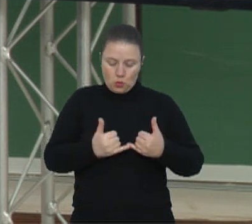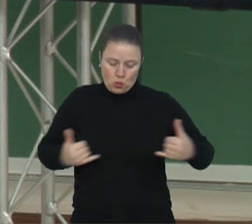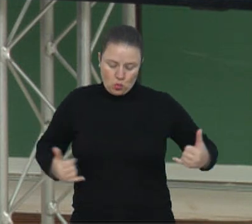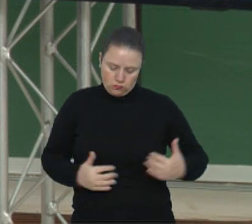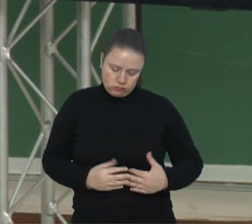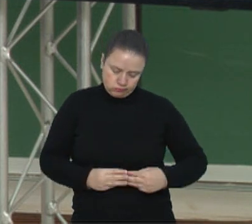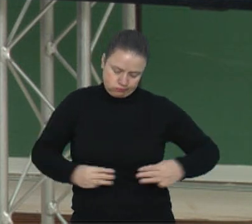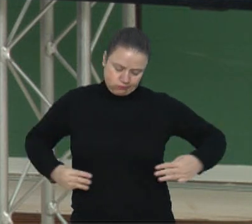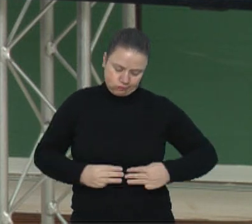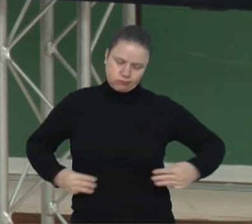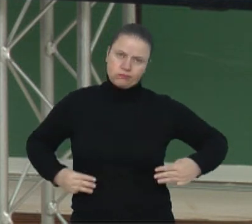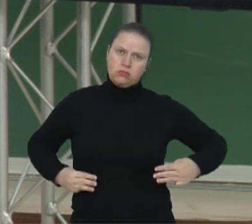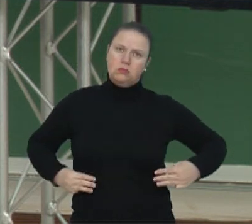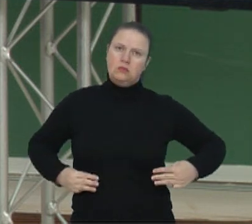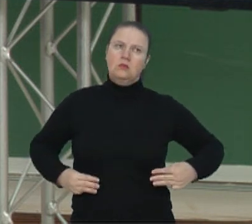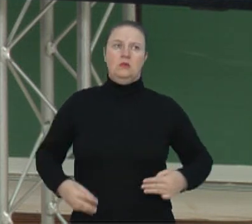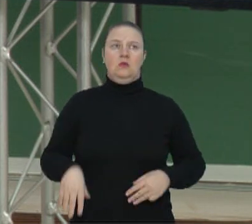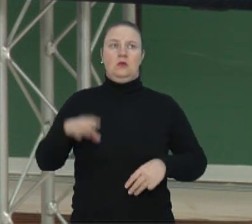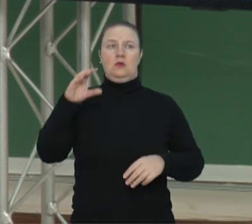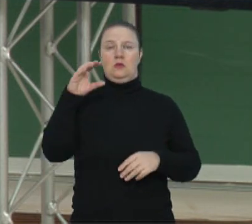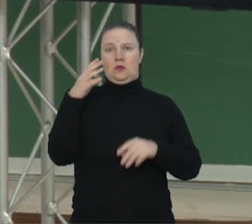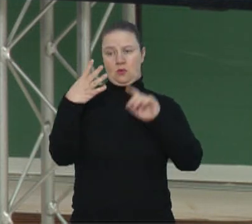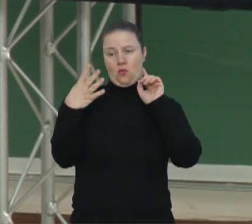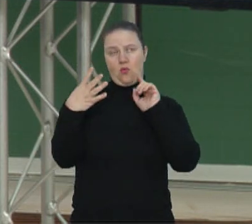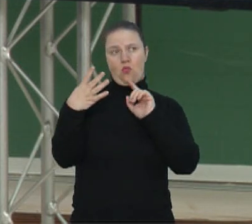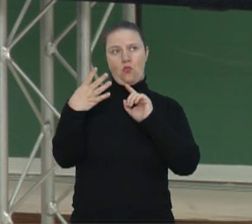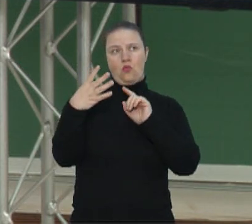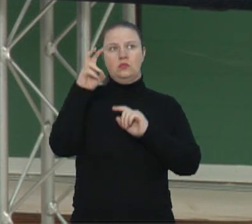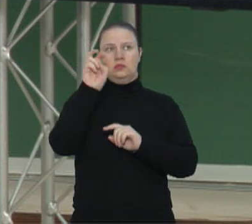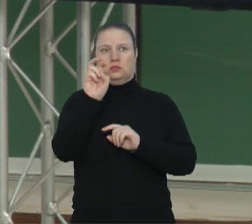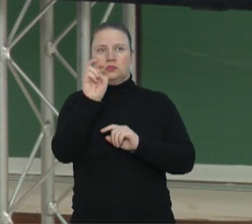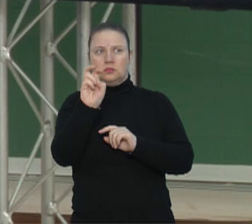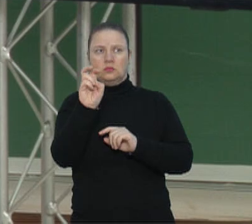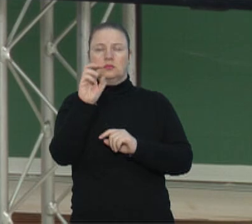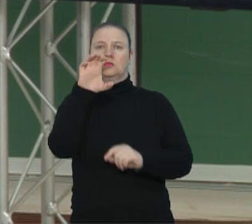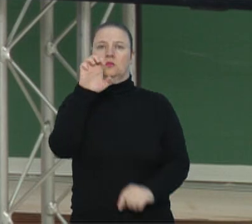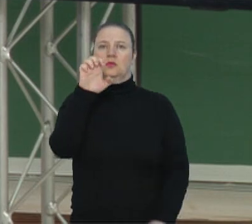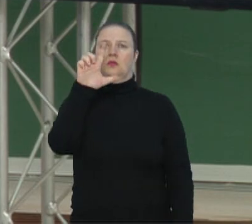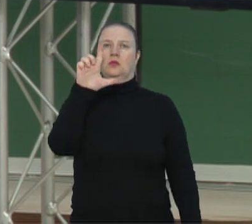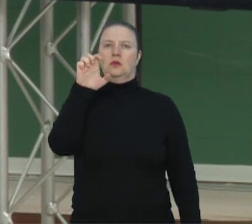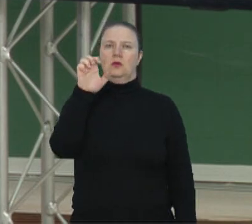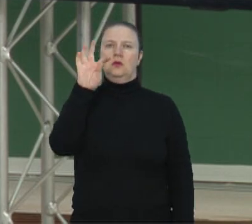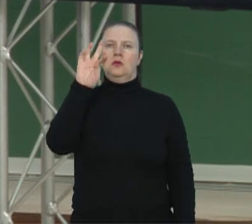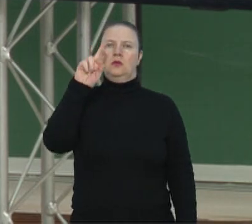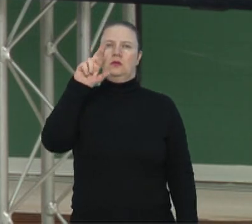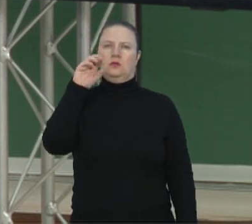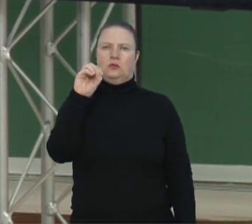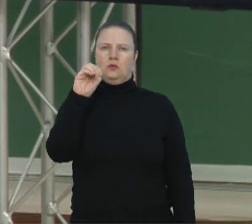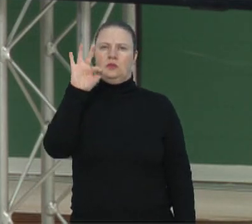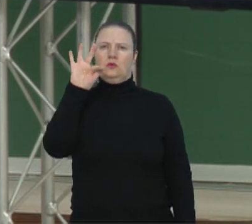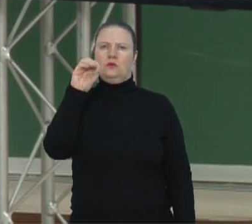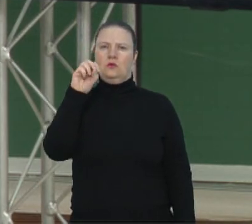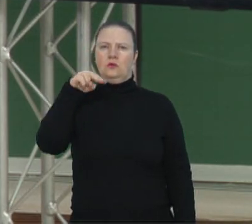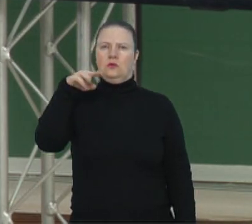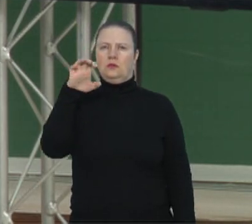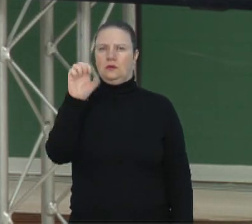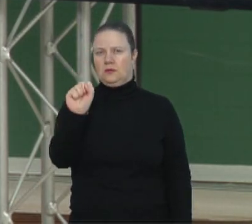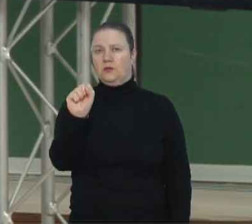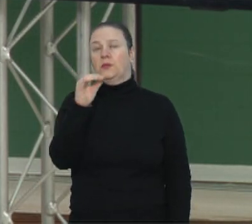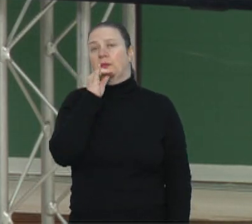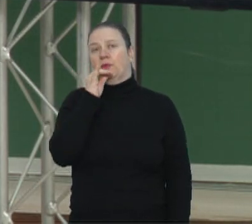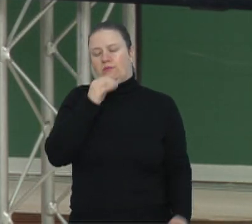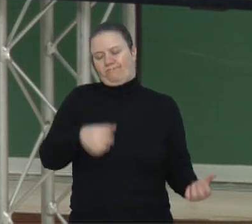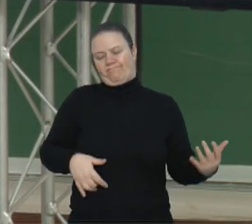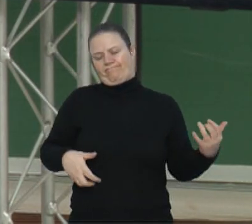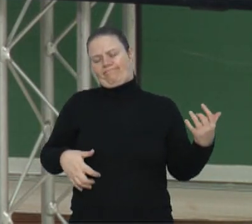eletricidade. Então, por exemplo, uma guitarra, mas hoje em dia tem um amplificador que pode ser colocado em diversos outros instrumentos, como